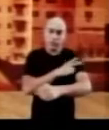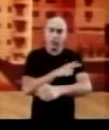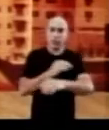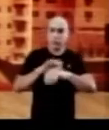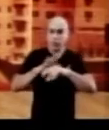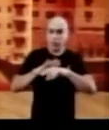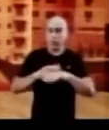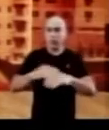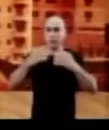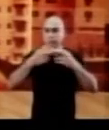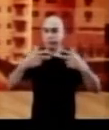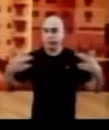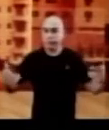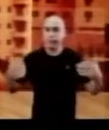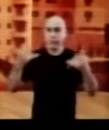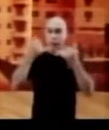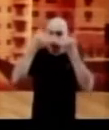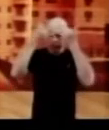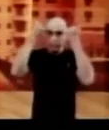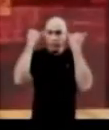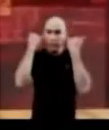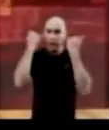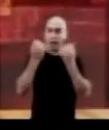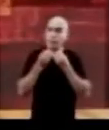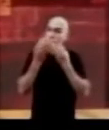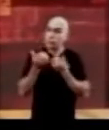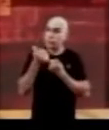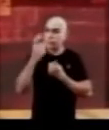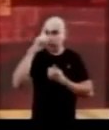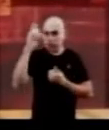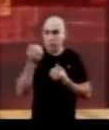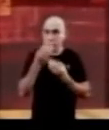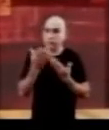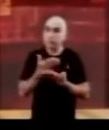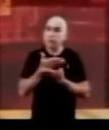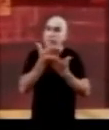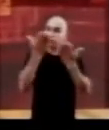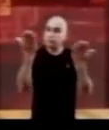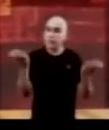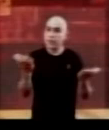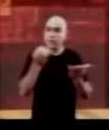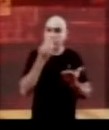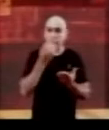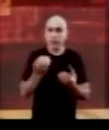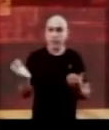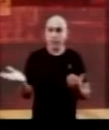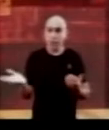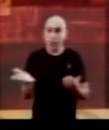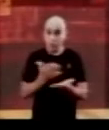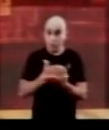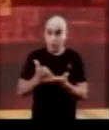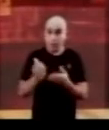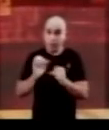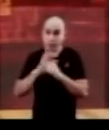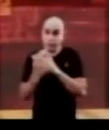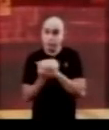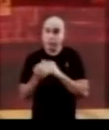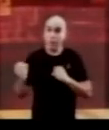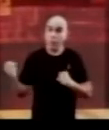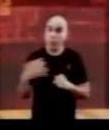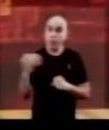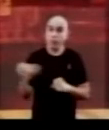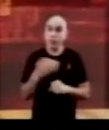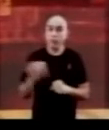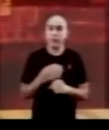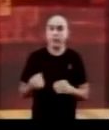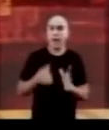Preto, Andréa Negri. Bom dia, Andréa. Bom dia, Ademir. Bom dia a todos. Então, vamos à atualização na data de hoje. Então, nós